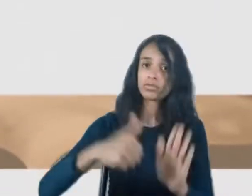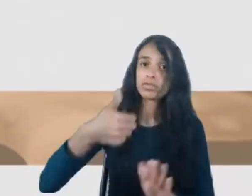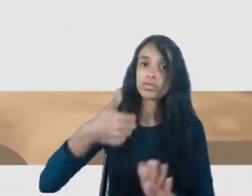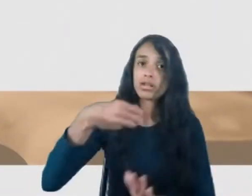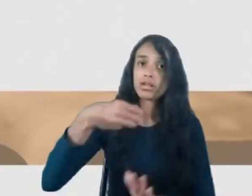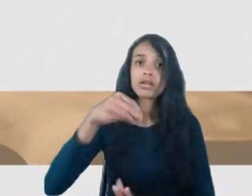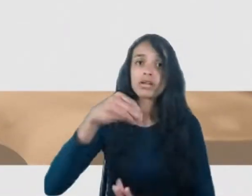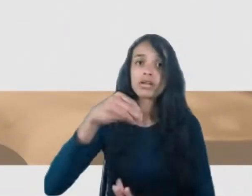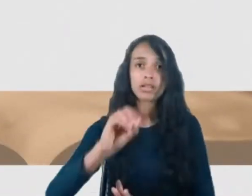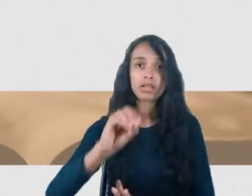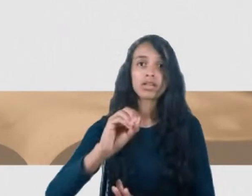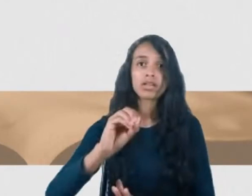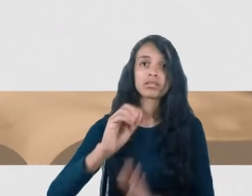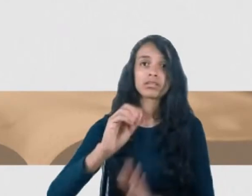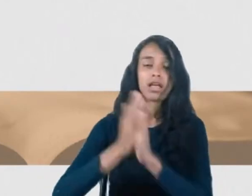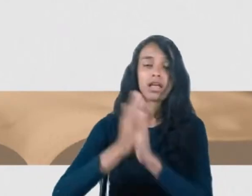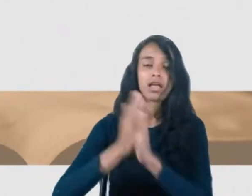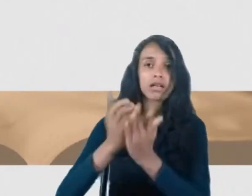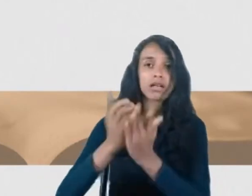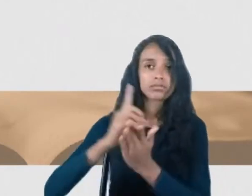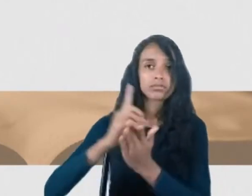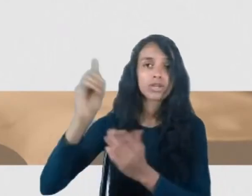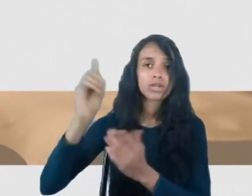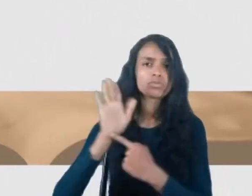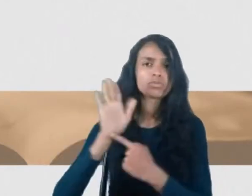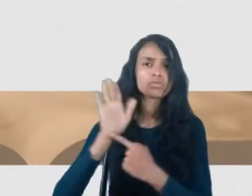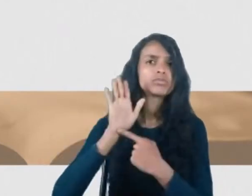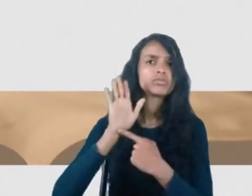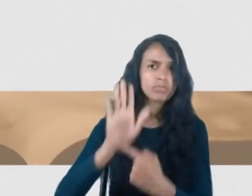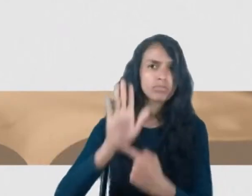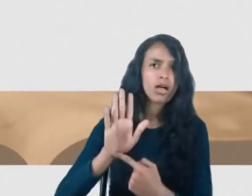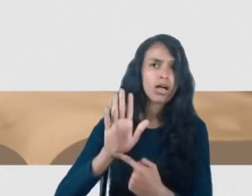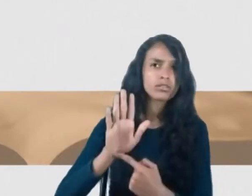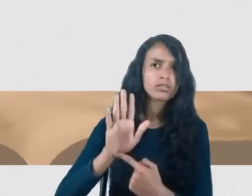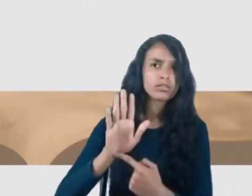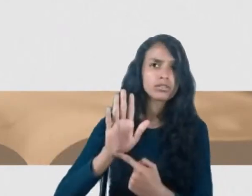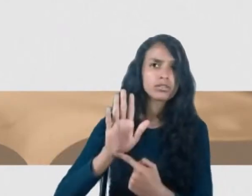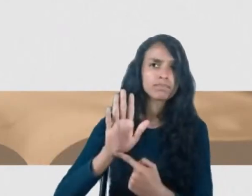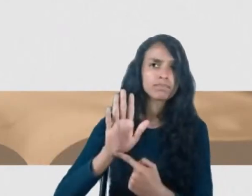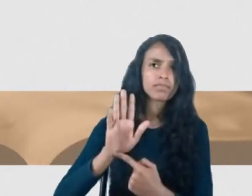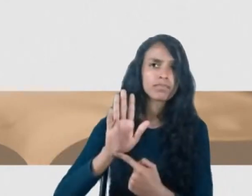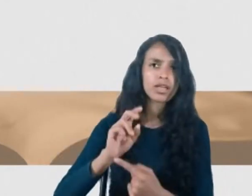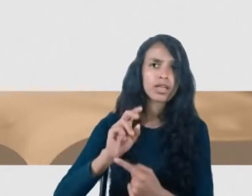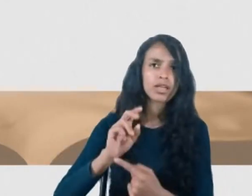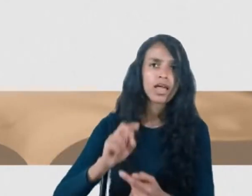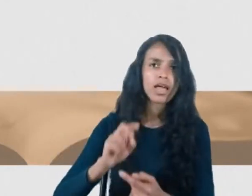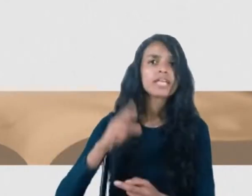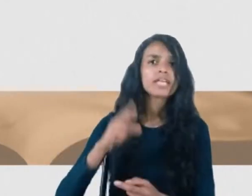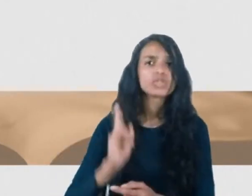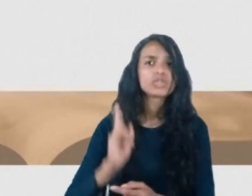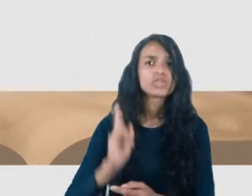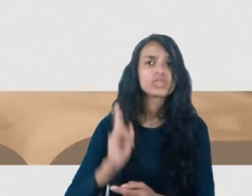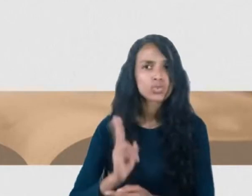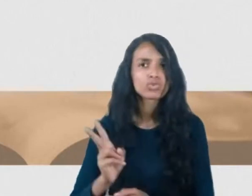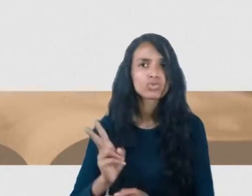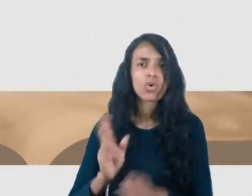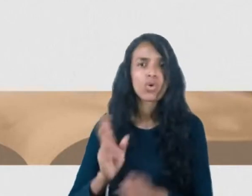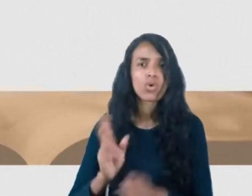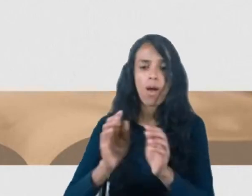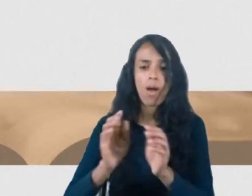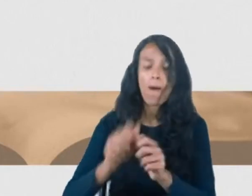de Deus, e partindo o pão e comendo, ainda lhe falou